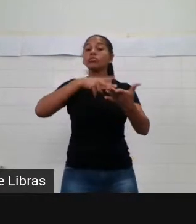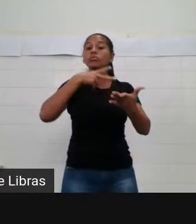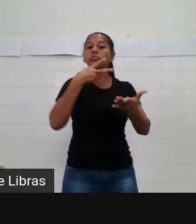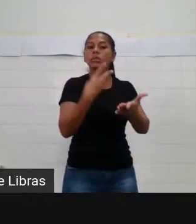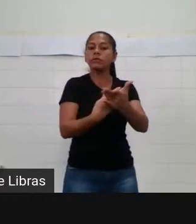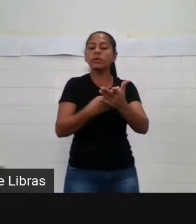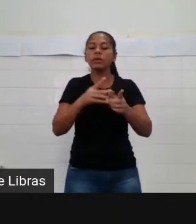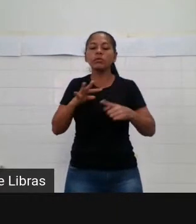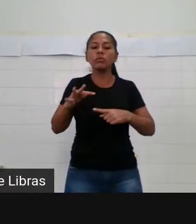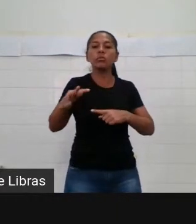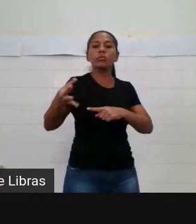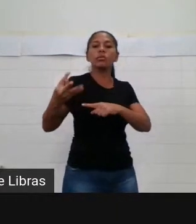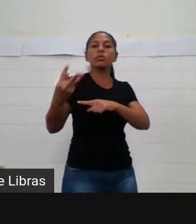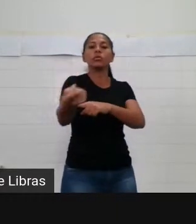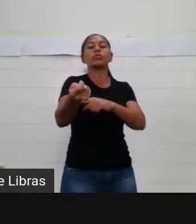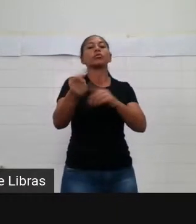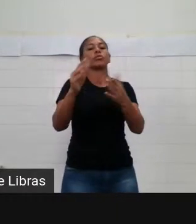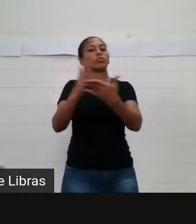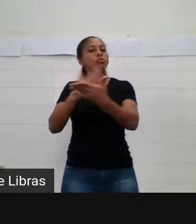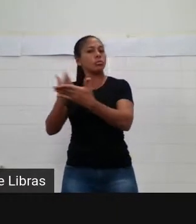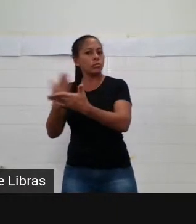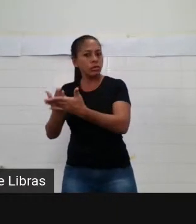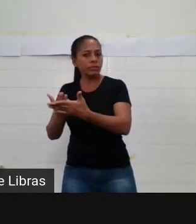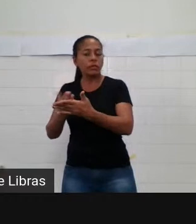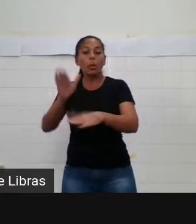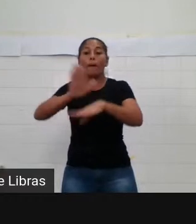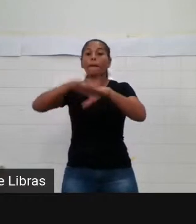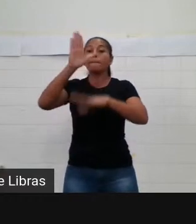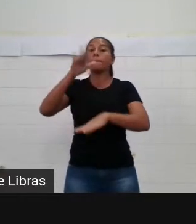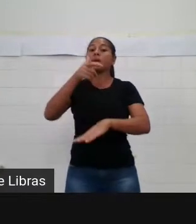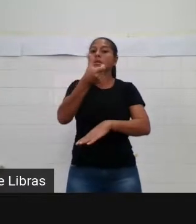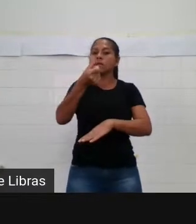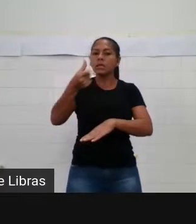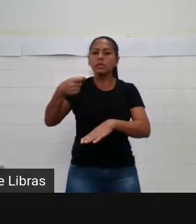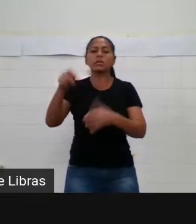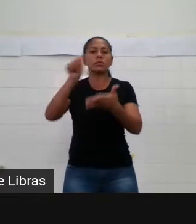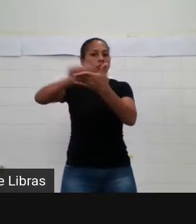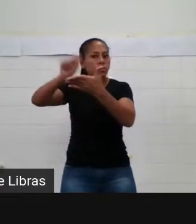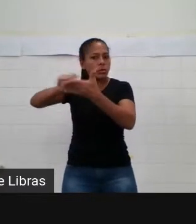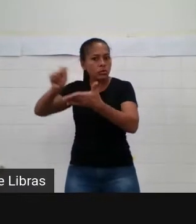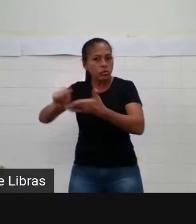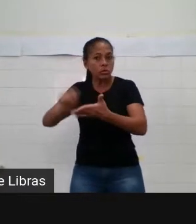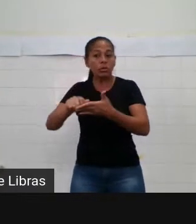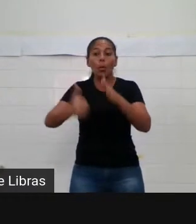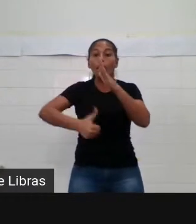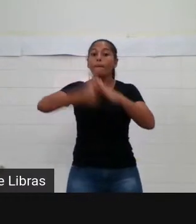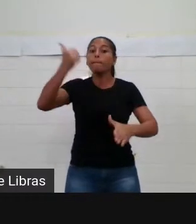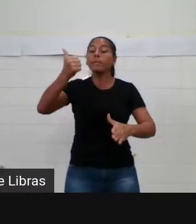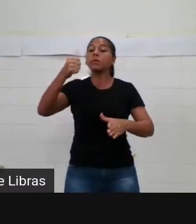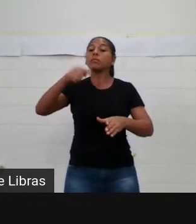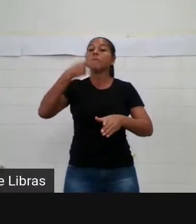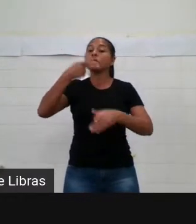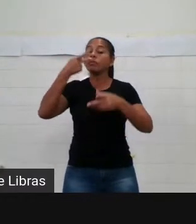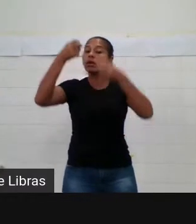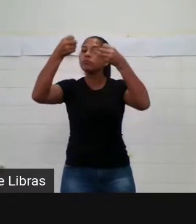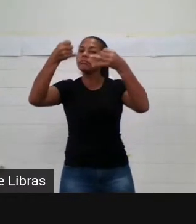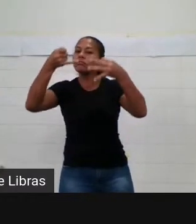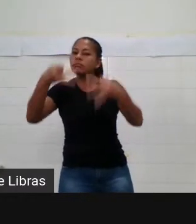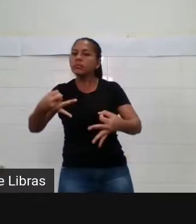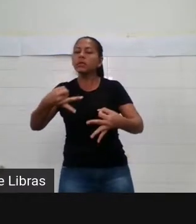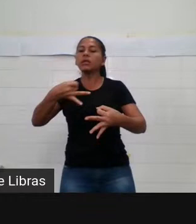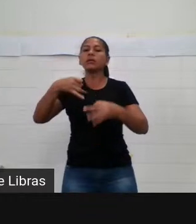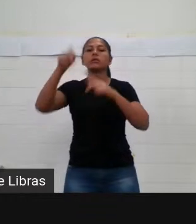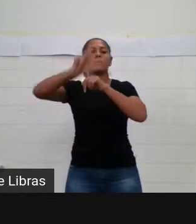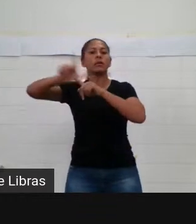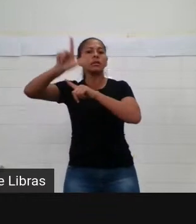essas produções. Bom, são mais de 100 escritores e escritoras. O primeiro volume diz respeito aos precursores da literatura afro-brasileira.